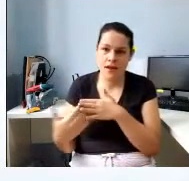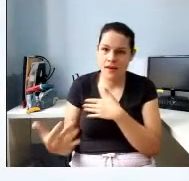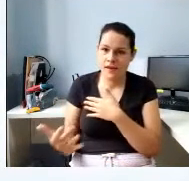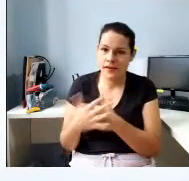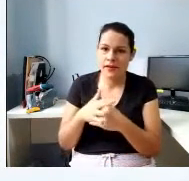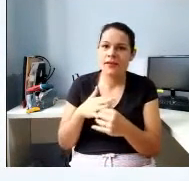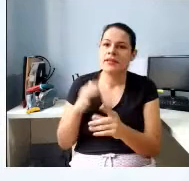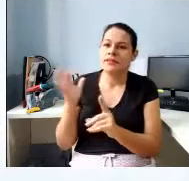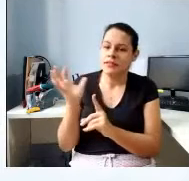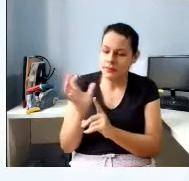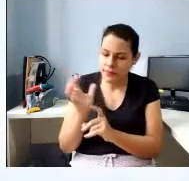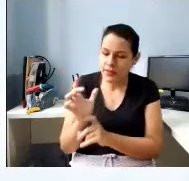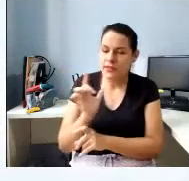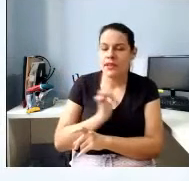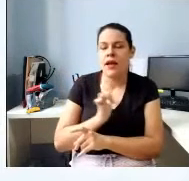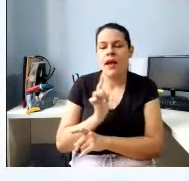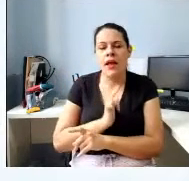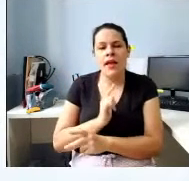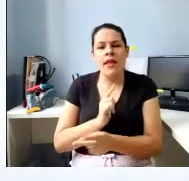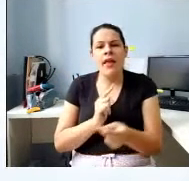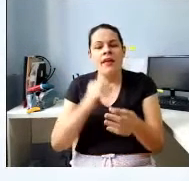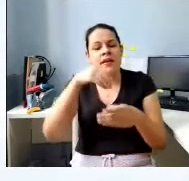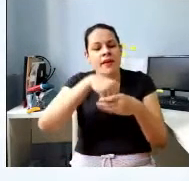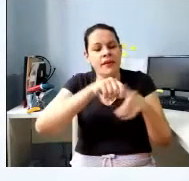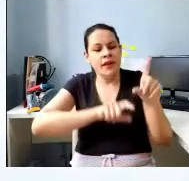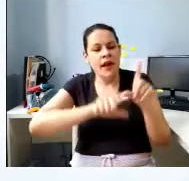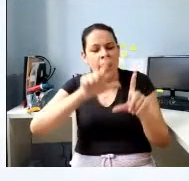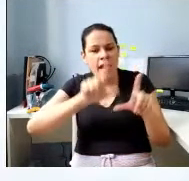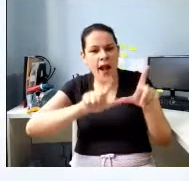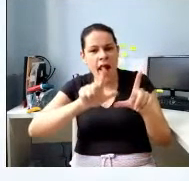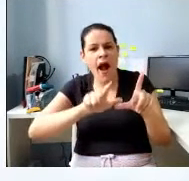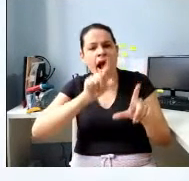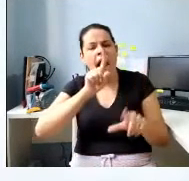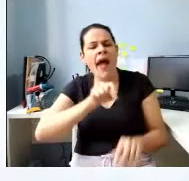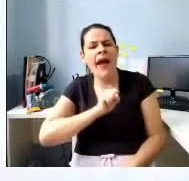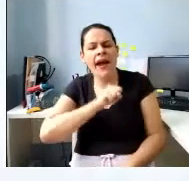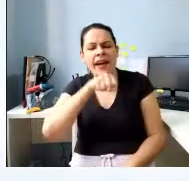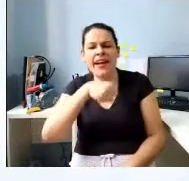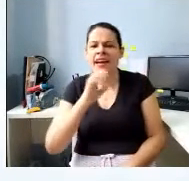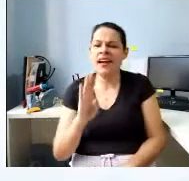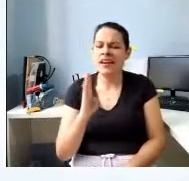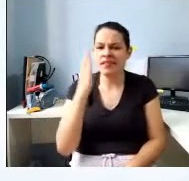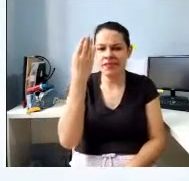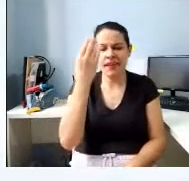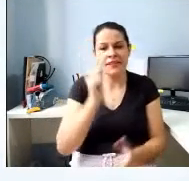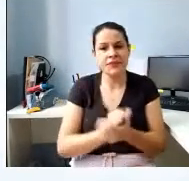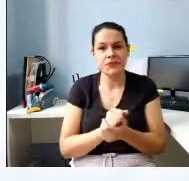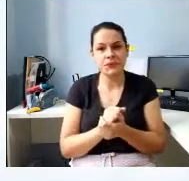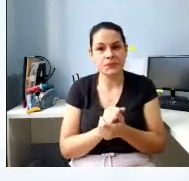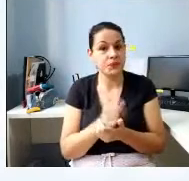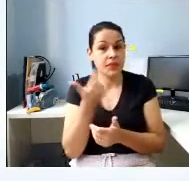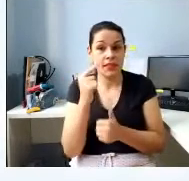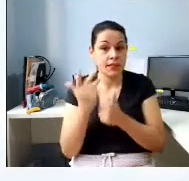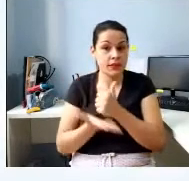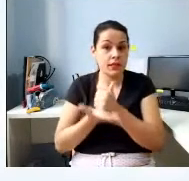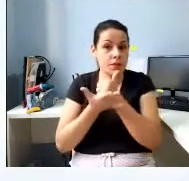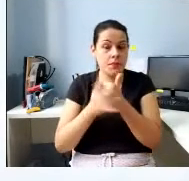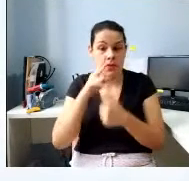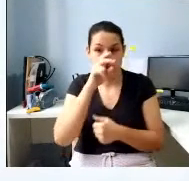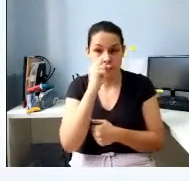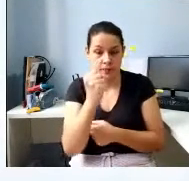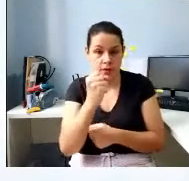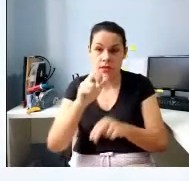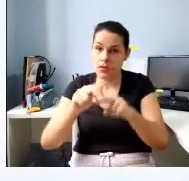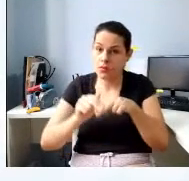influência que possa ter tido na mídia, de que isso era artificial e isso não se sustenta. Tanto que os